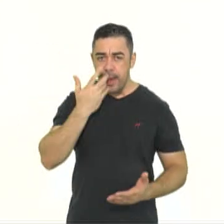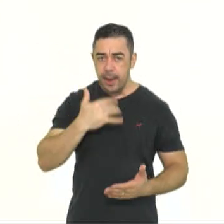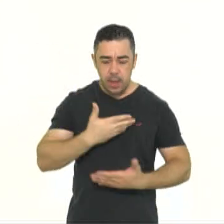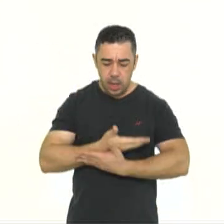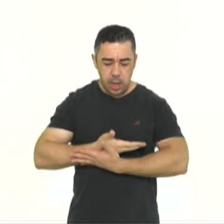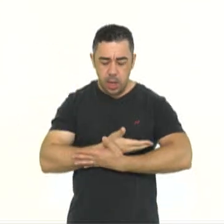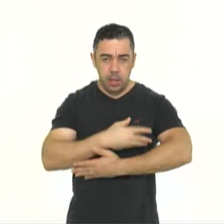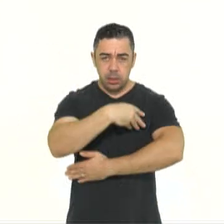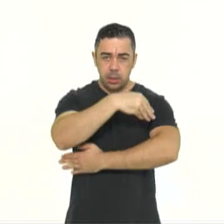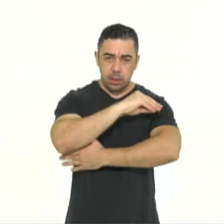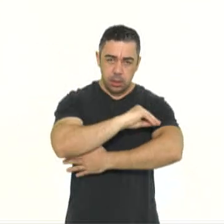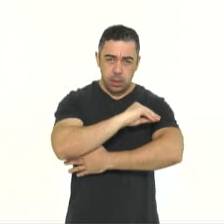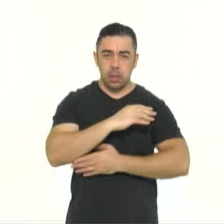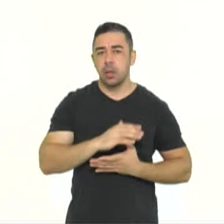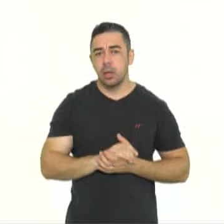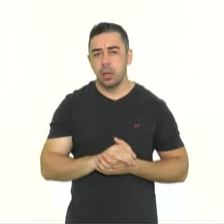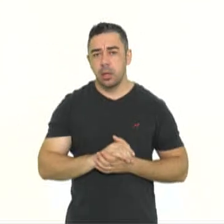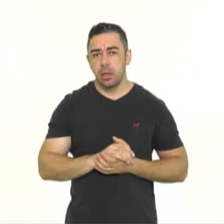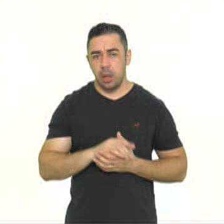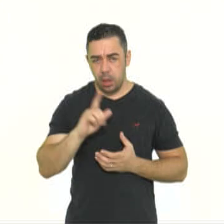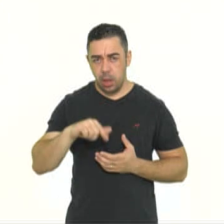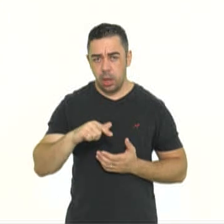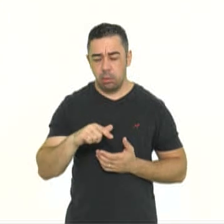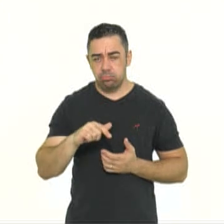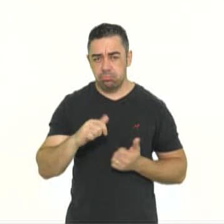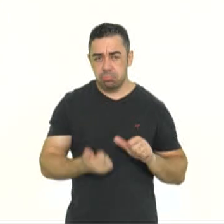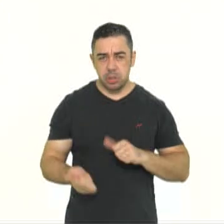o quê? Um batismo bem posterior?